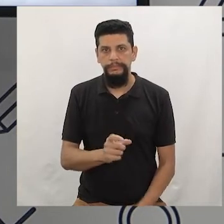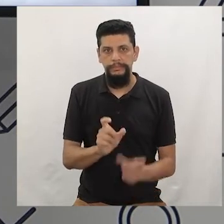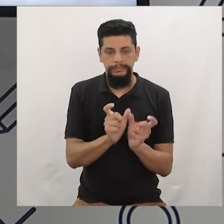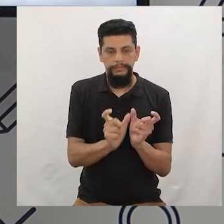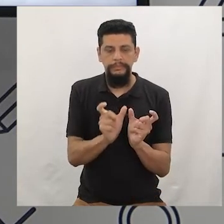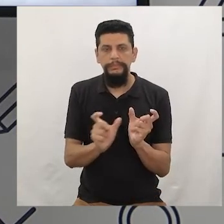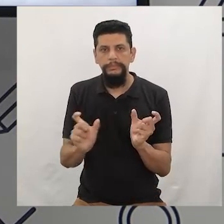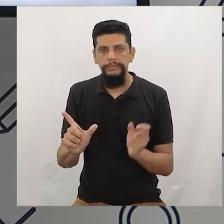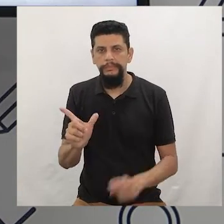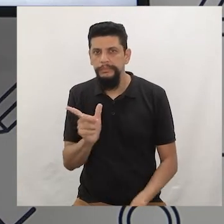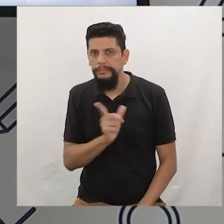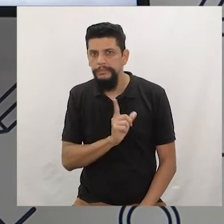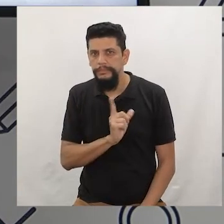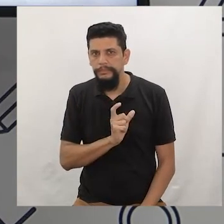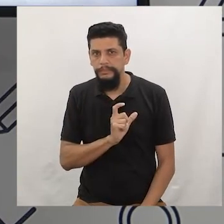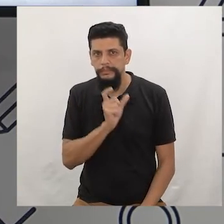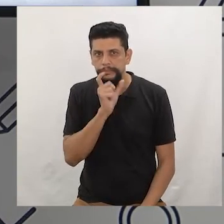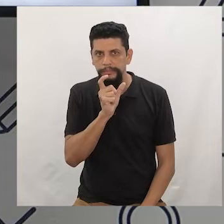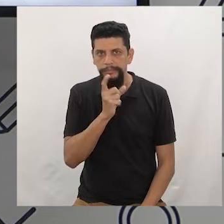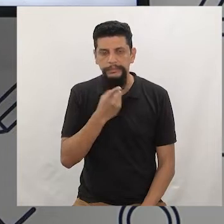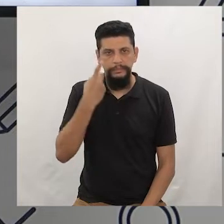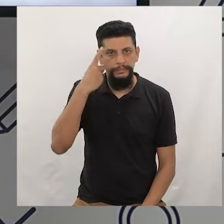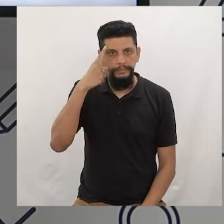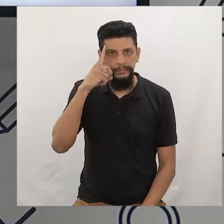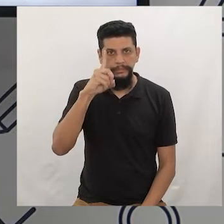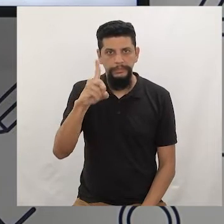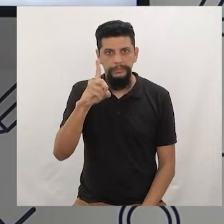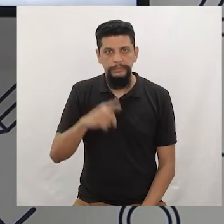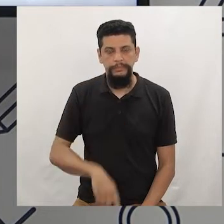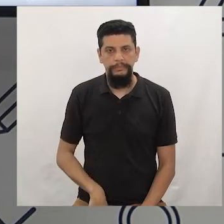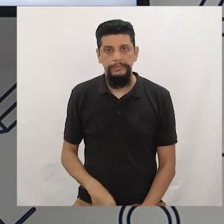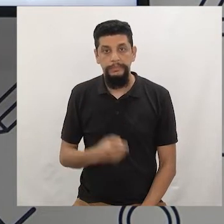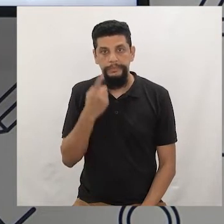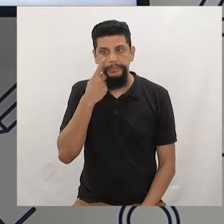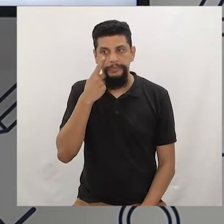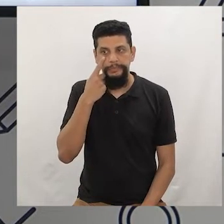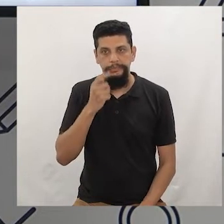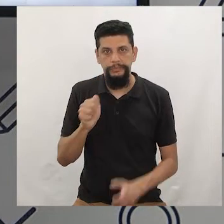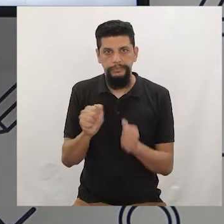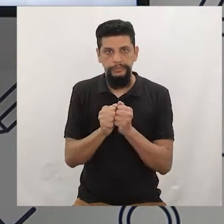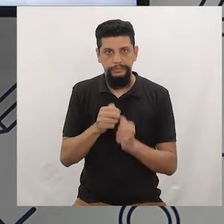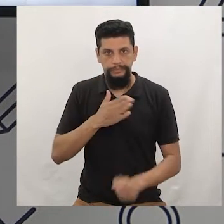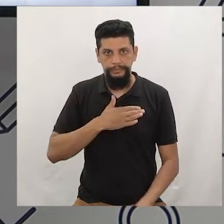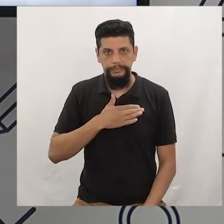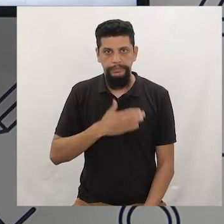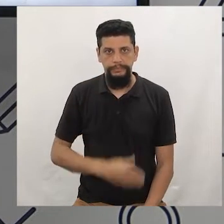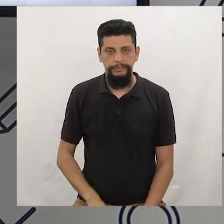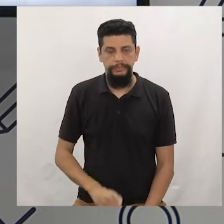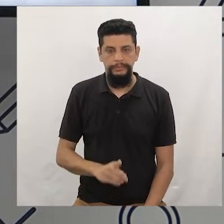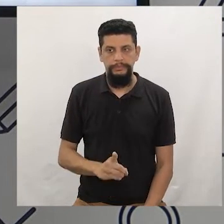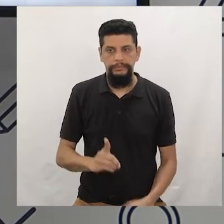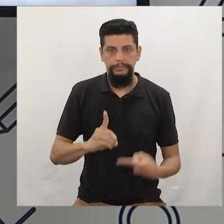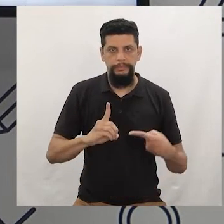vezes eu abro a boca para falar a palavra dia? Acompanhe comigo.